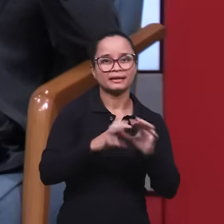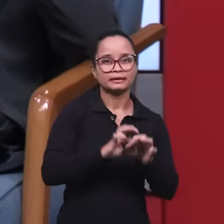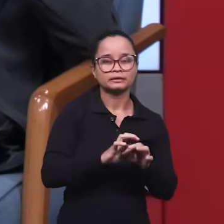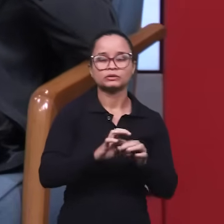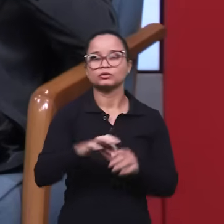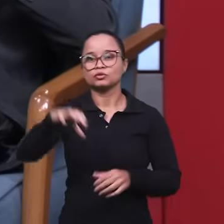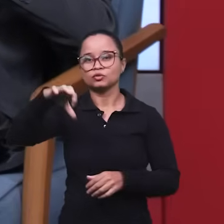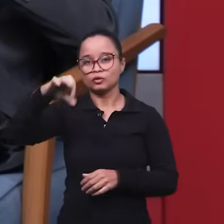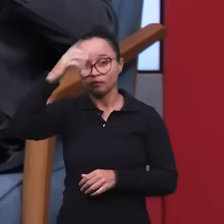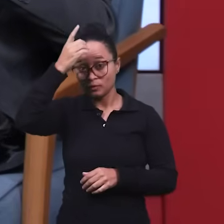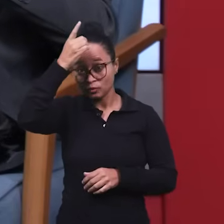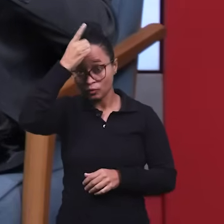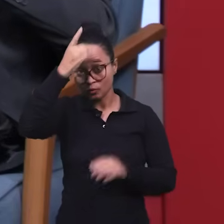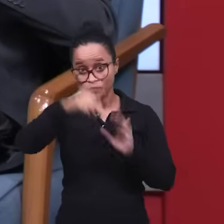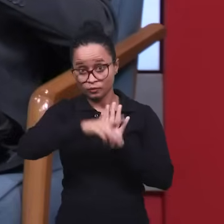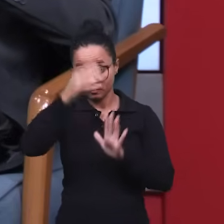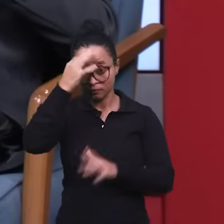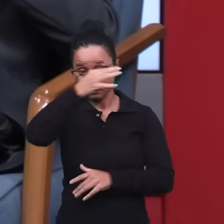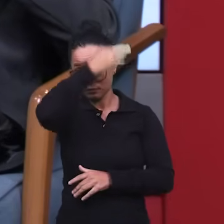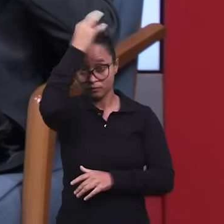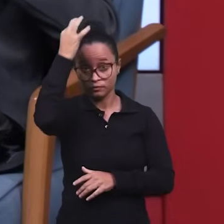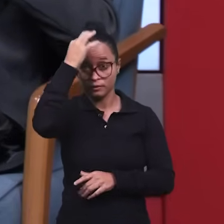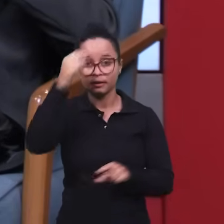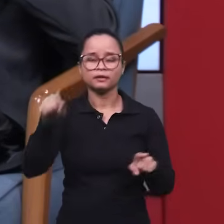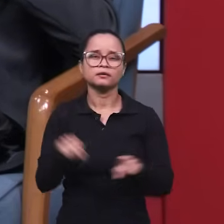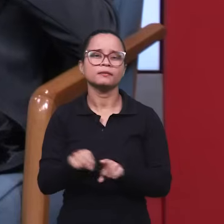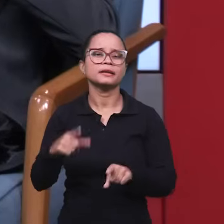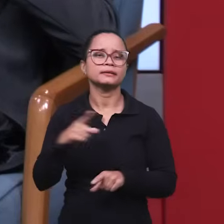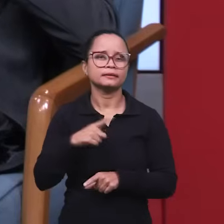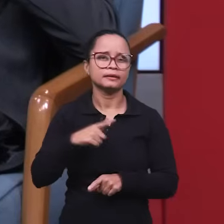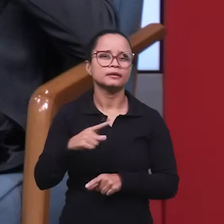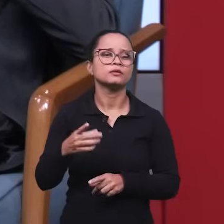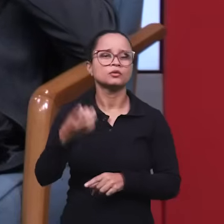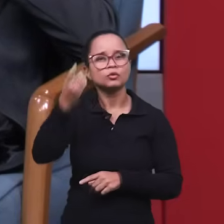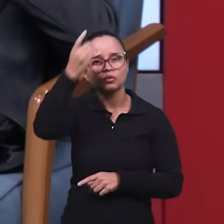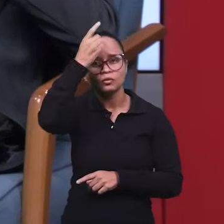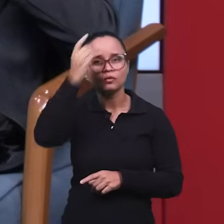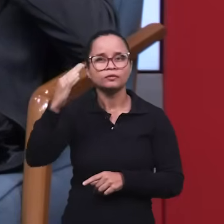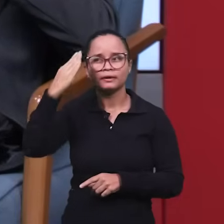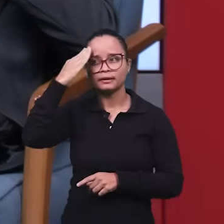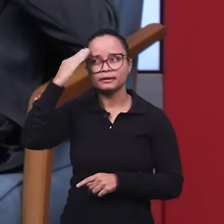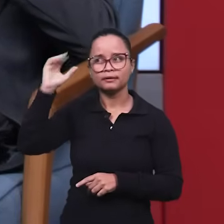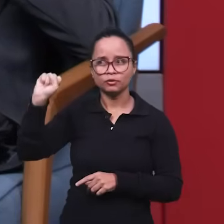9 operações, ele também coloca o dom de sabedoria.